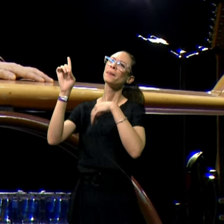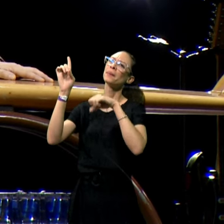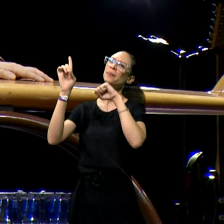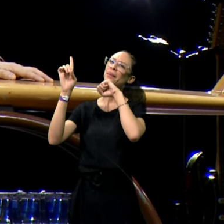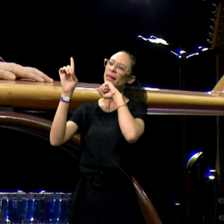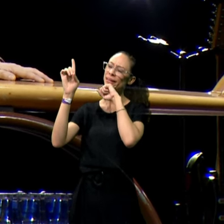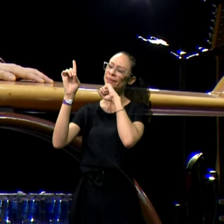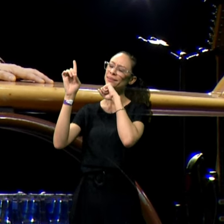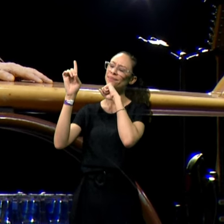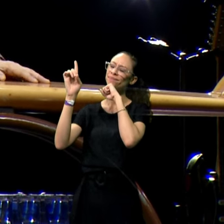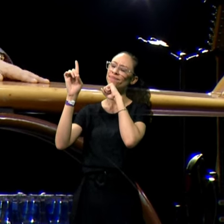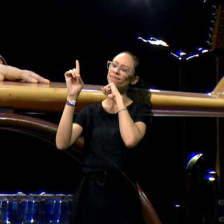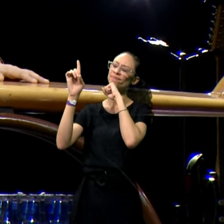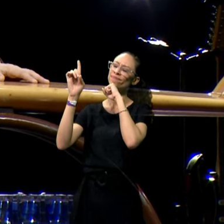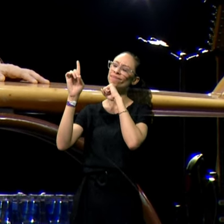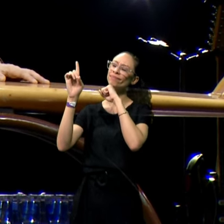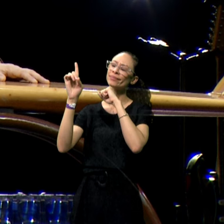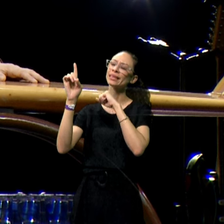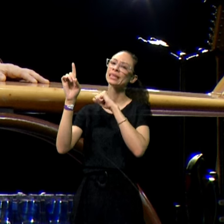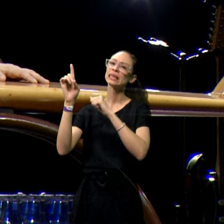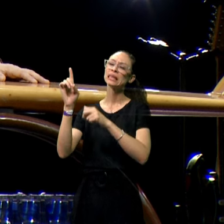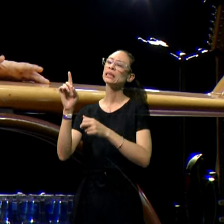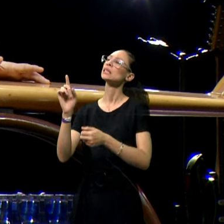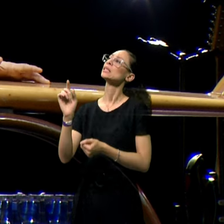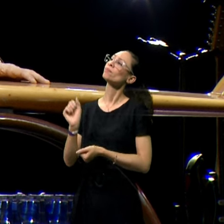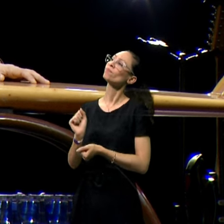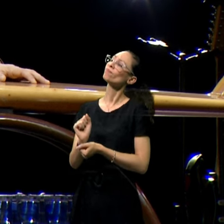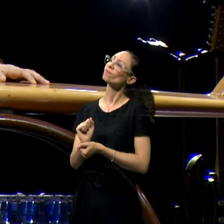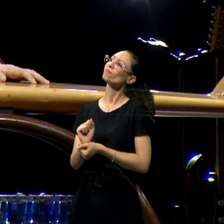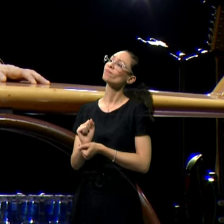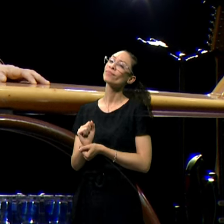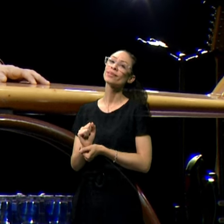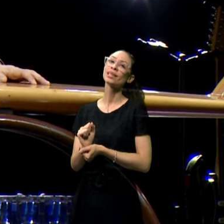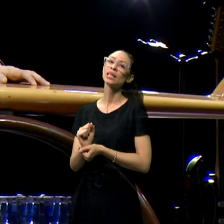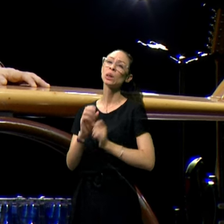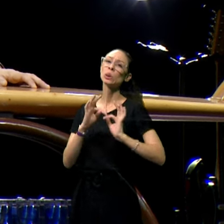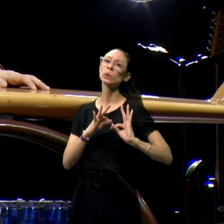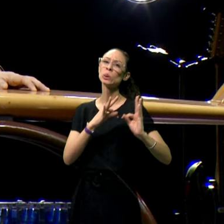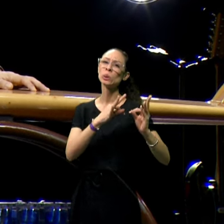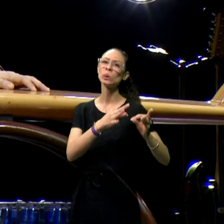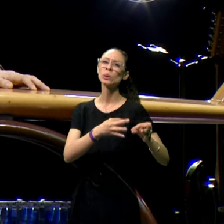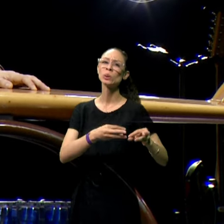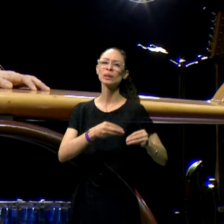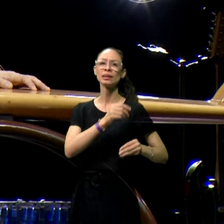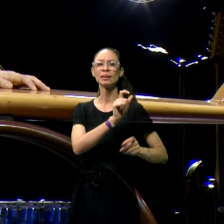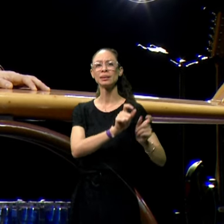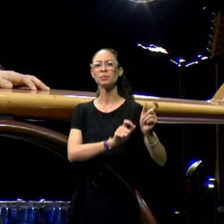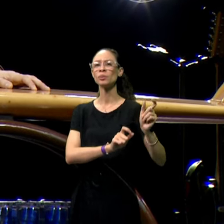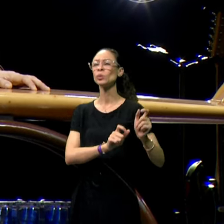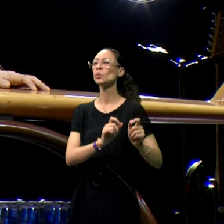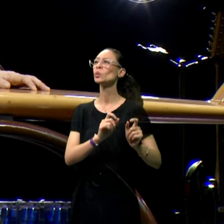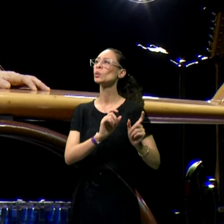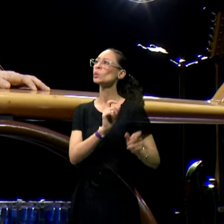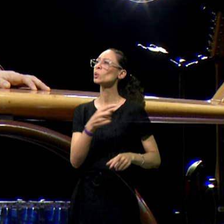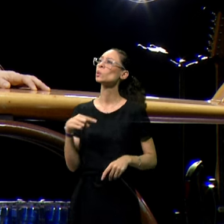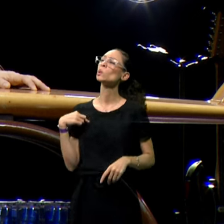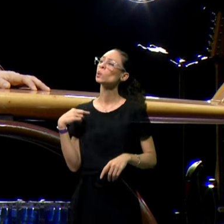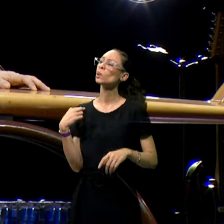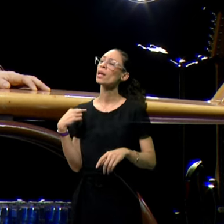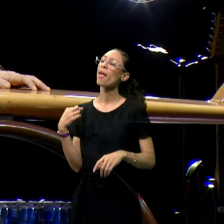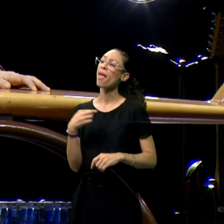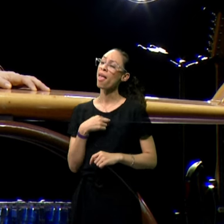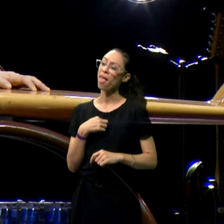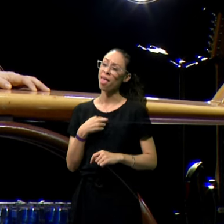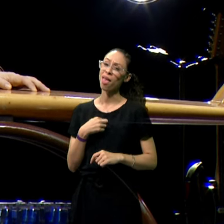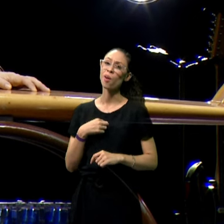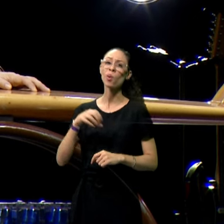equação. Todo mundo, e o que eu fiz até agora, te dou 10% e fico com 90%, mas o